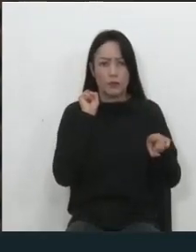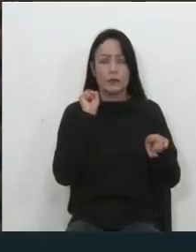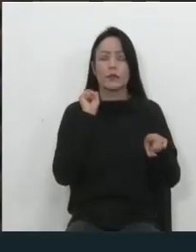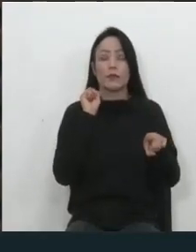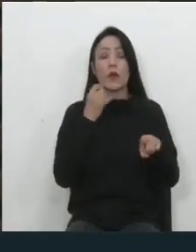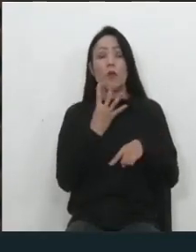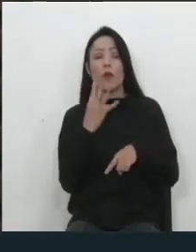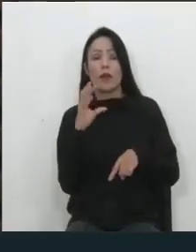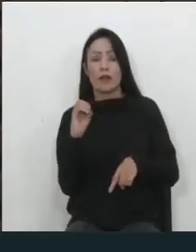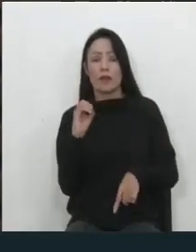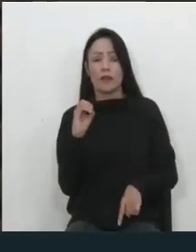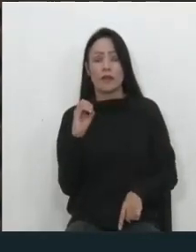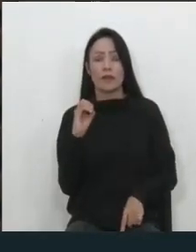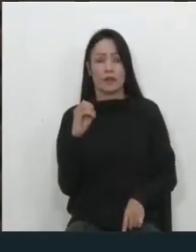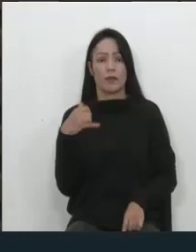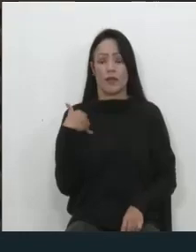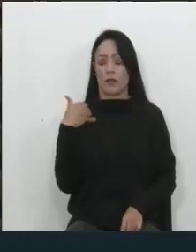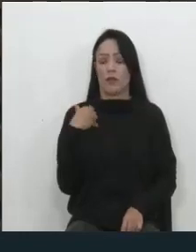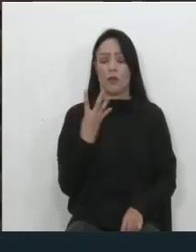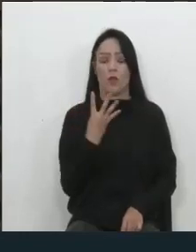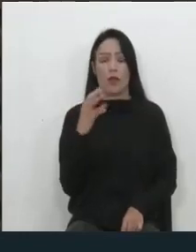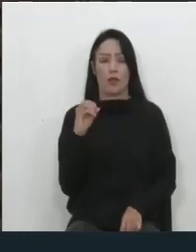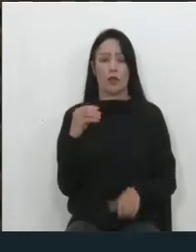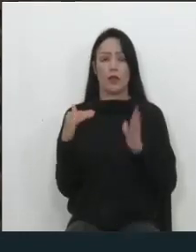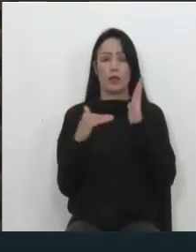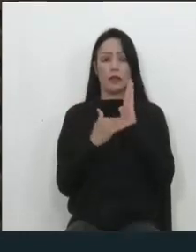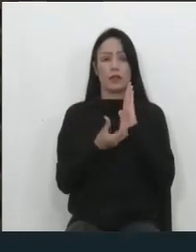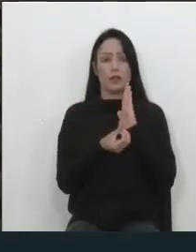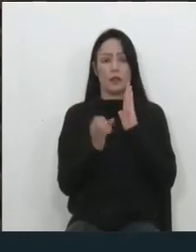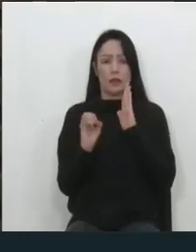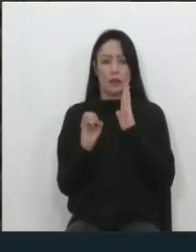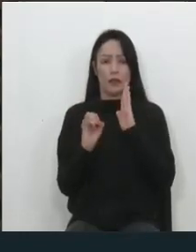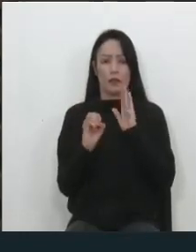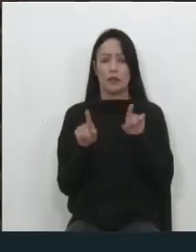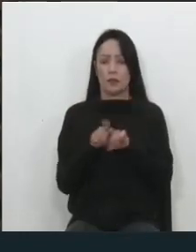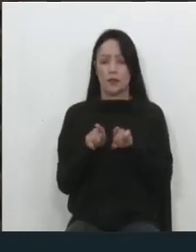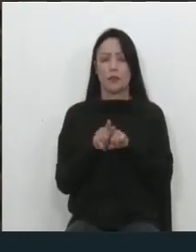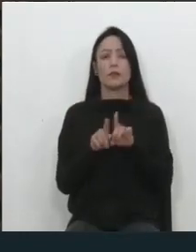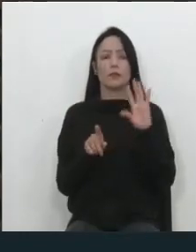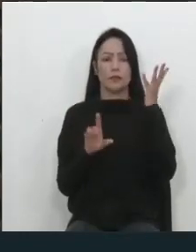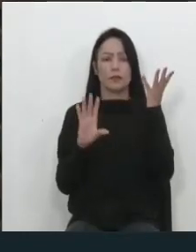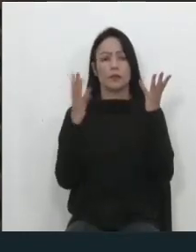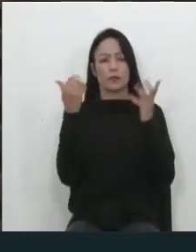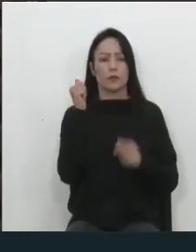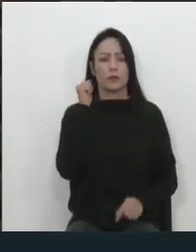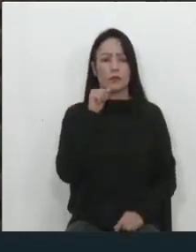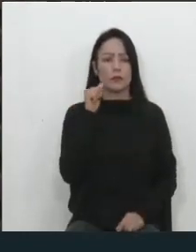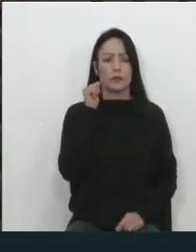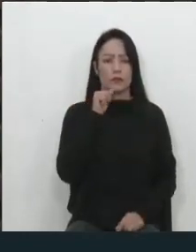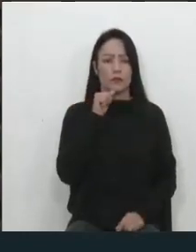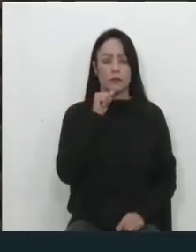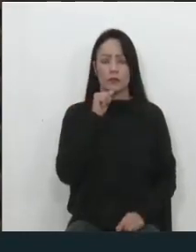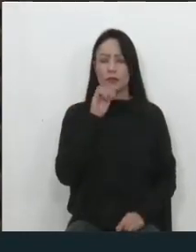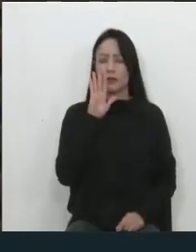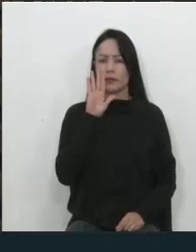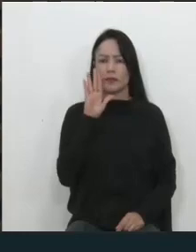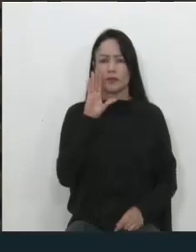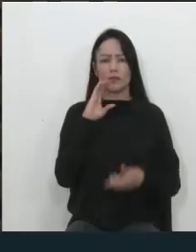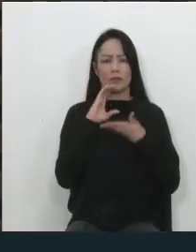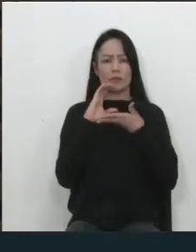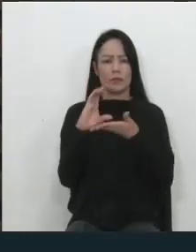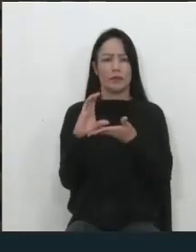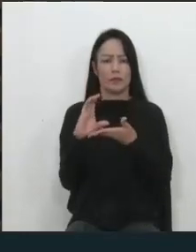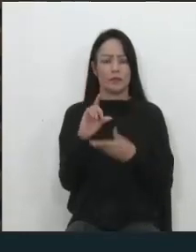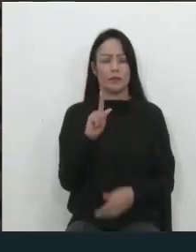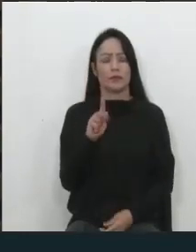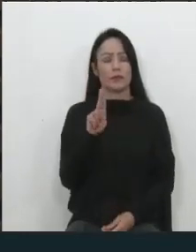a 60. Porém, ocorre também em mulheres. Mas repassar verbas, Guti,